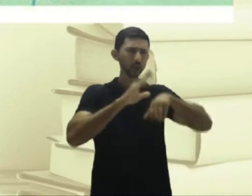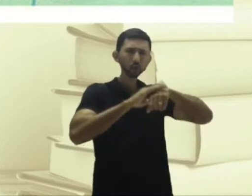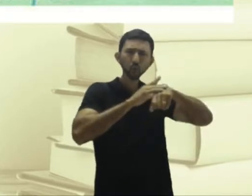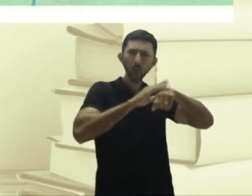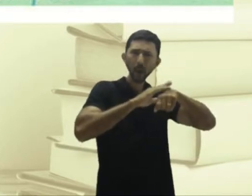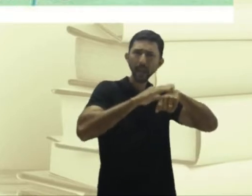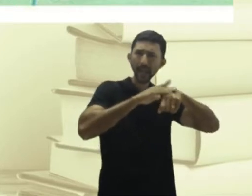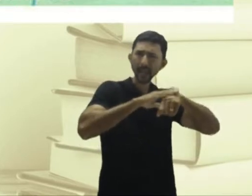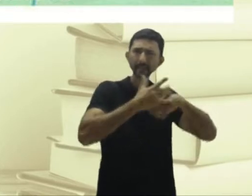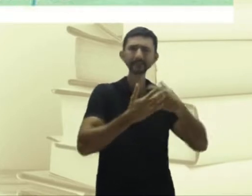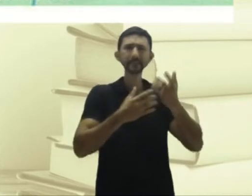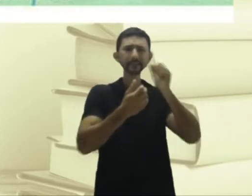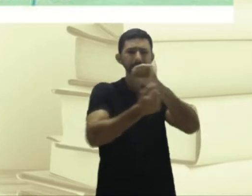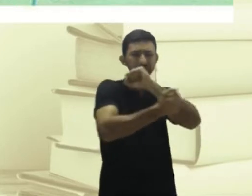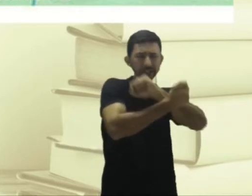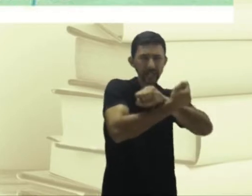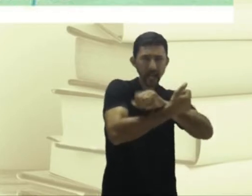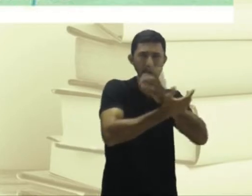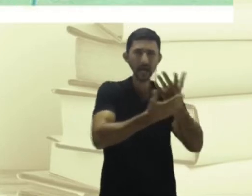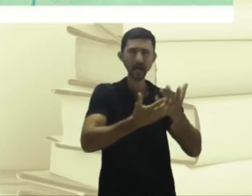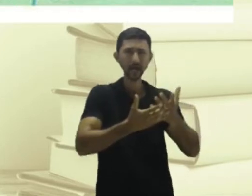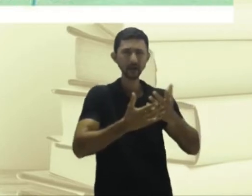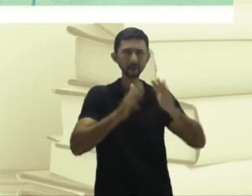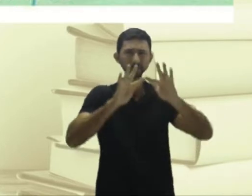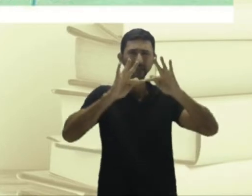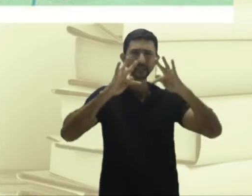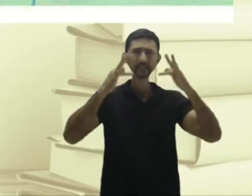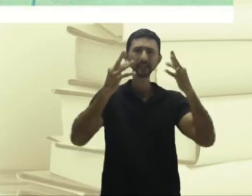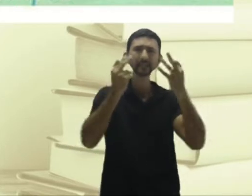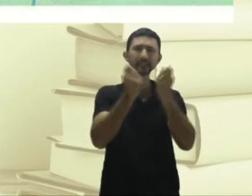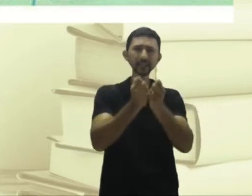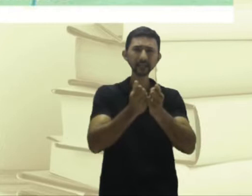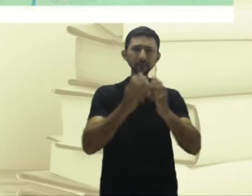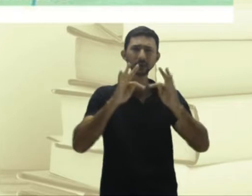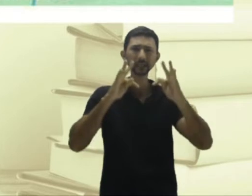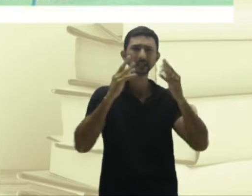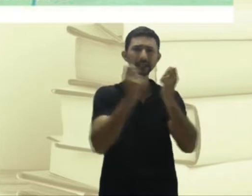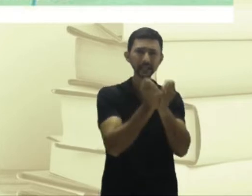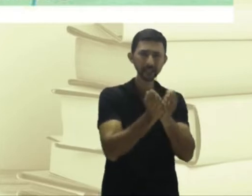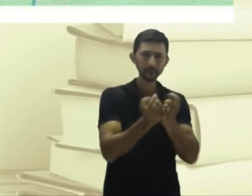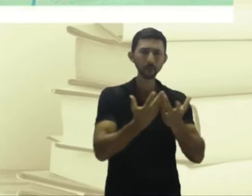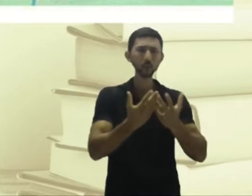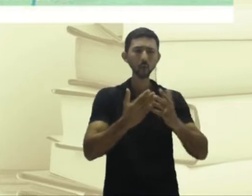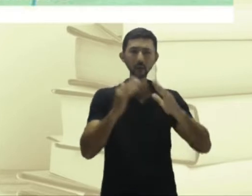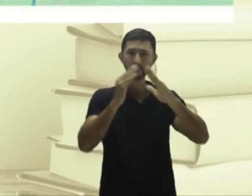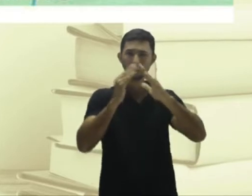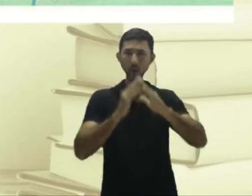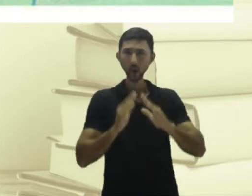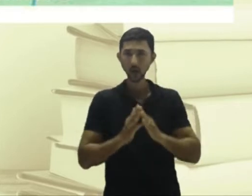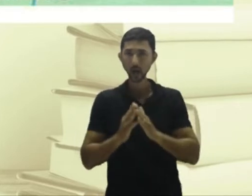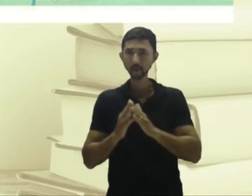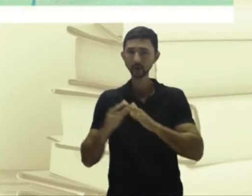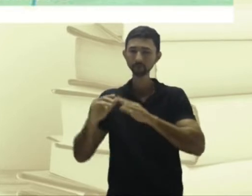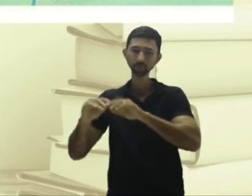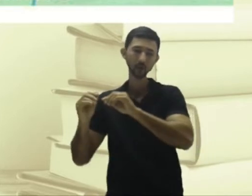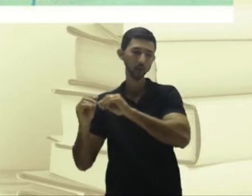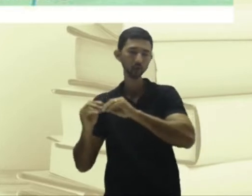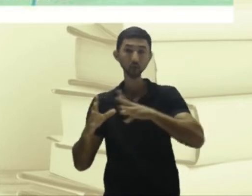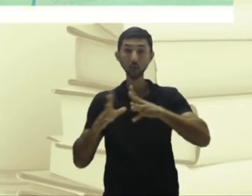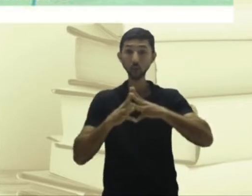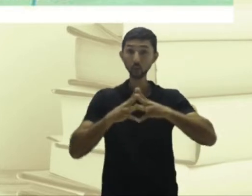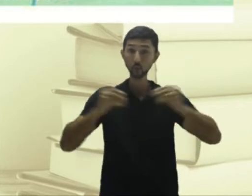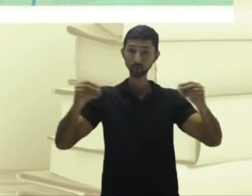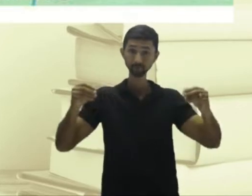de escravização e muitas das tribos que habitavam o litoral brasileiro deixaram de existir,